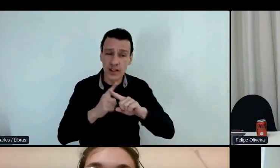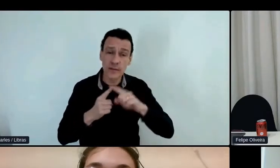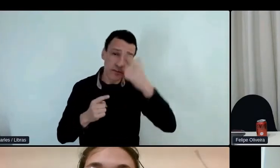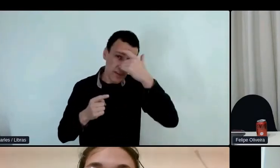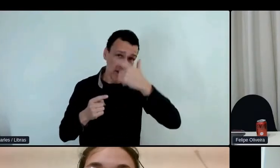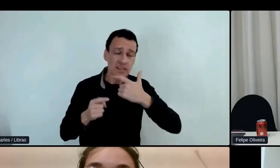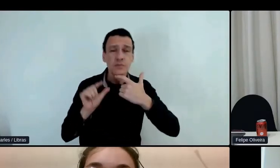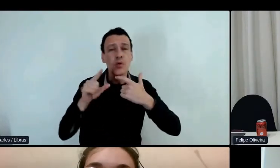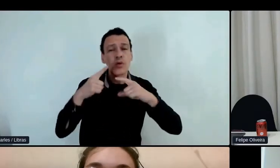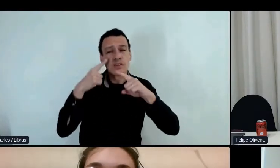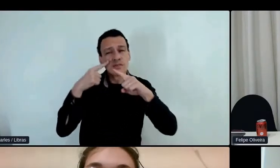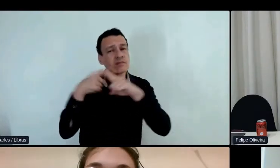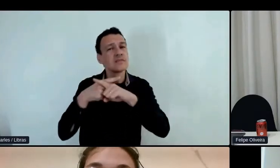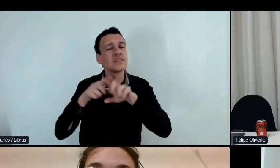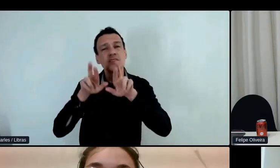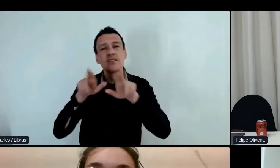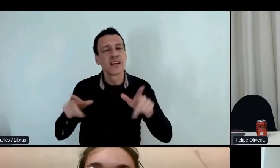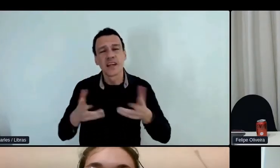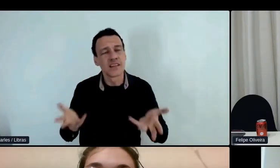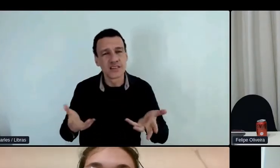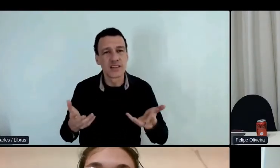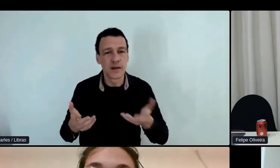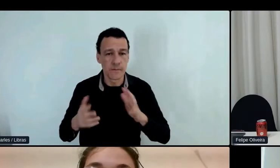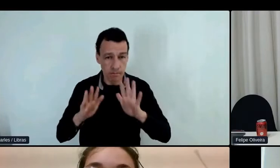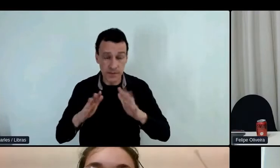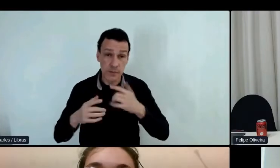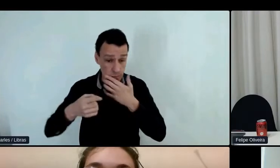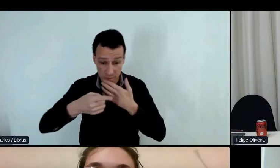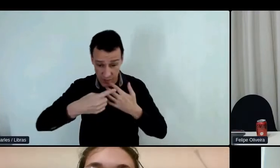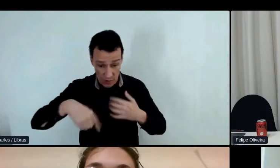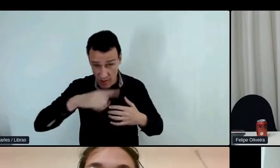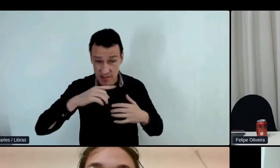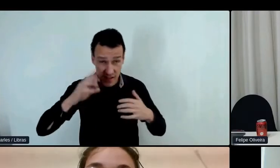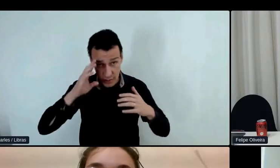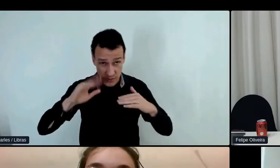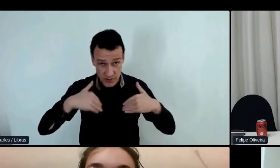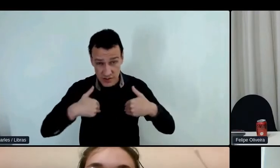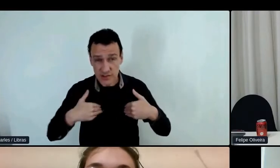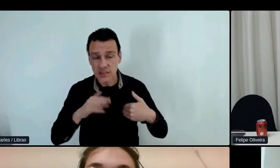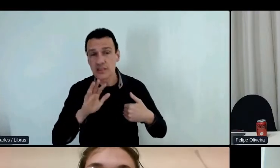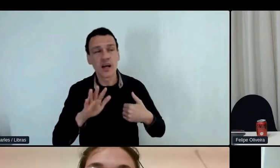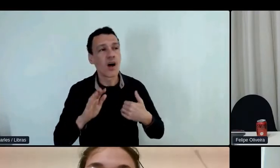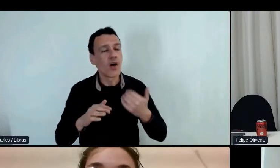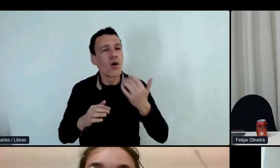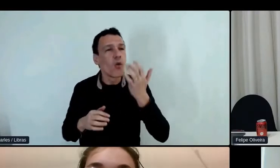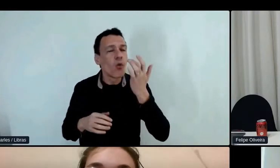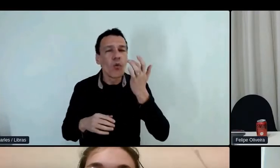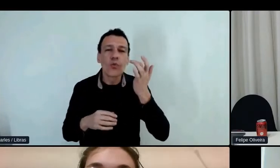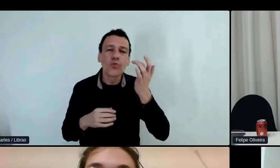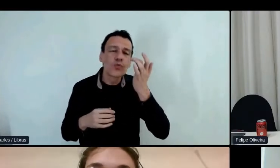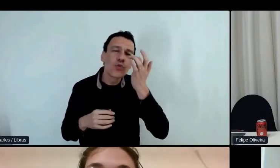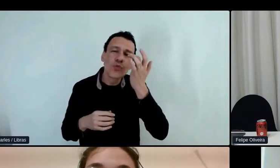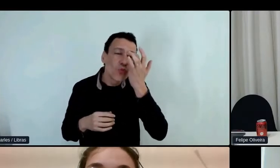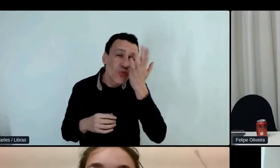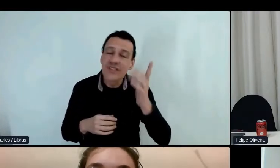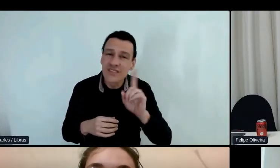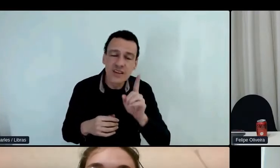estão sentindo. Às vezes estão entusiasmados com alguma coisa e o parceiro não compreende isso. Porque